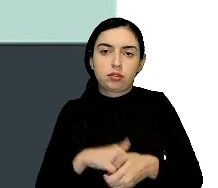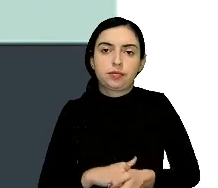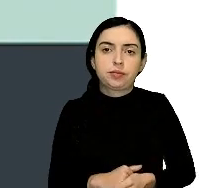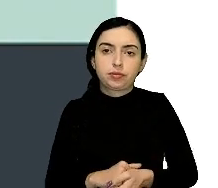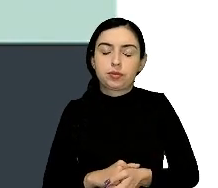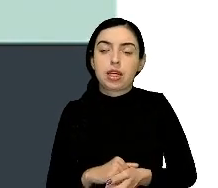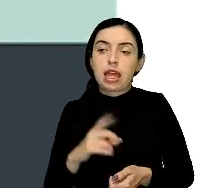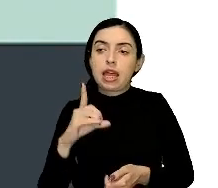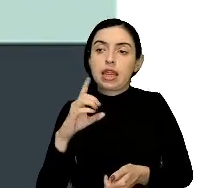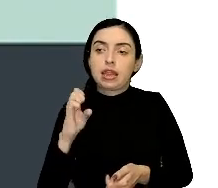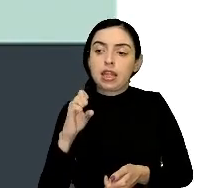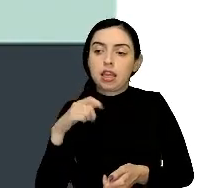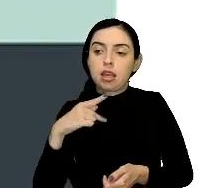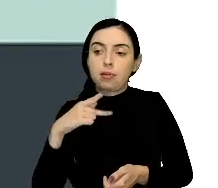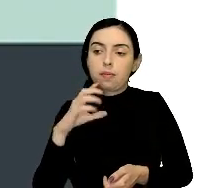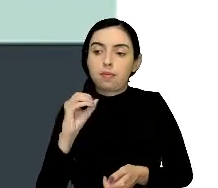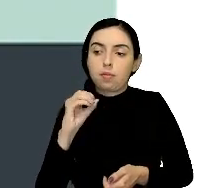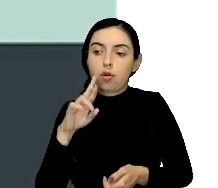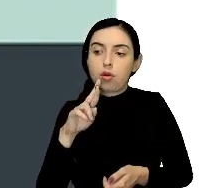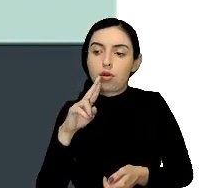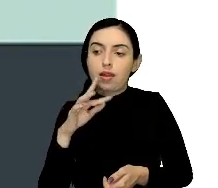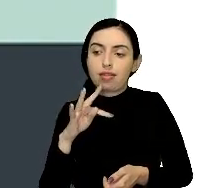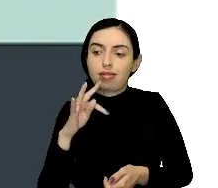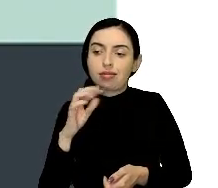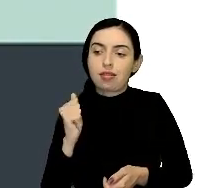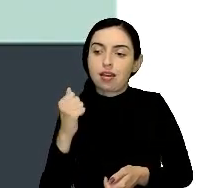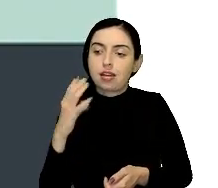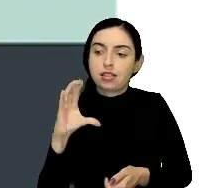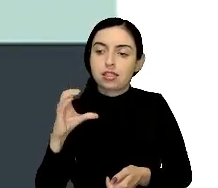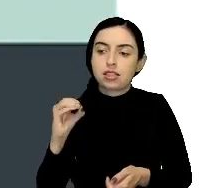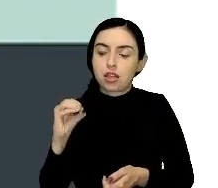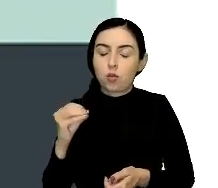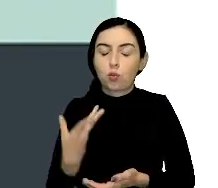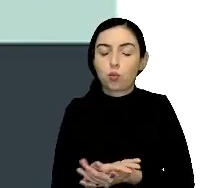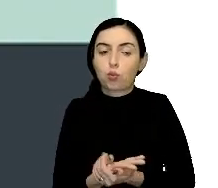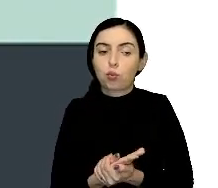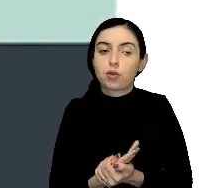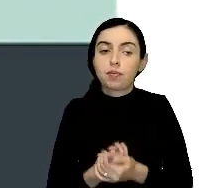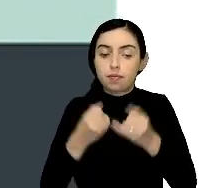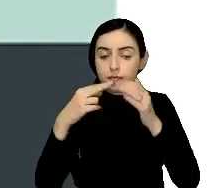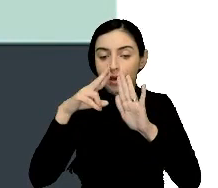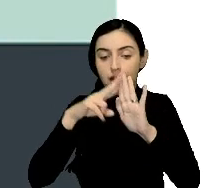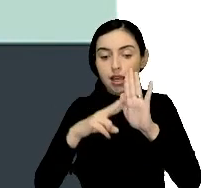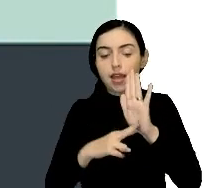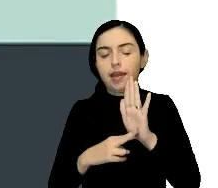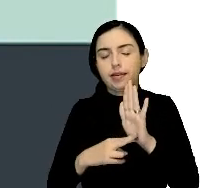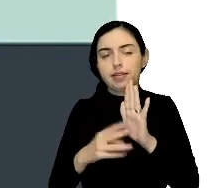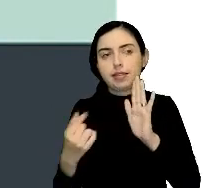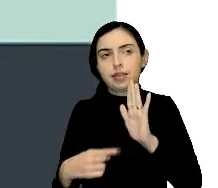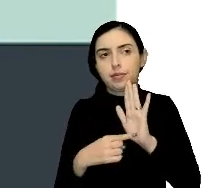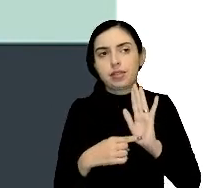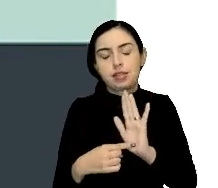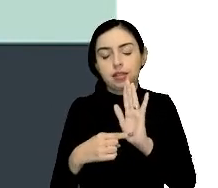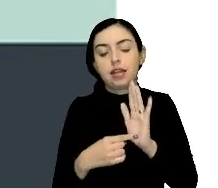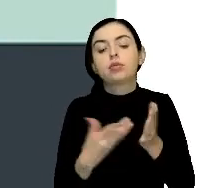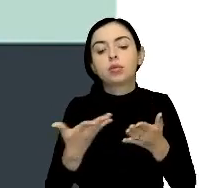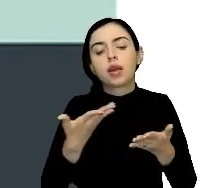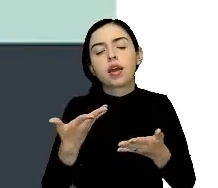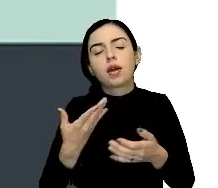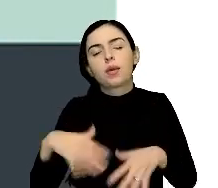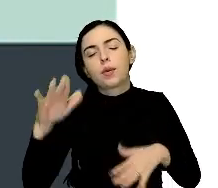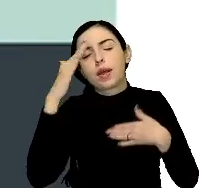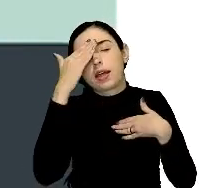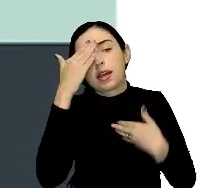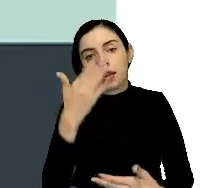por determinadas hipóteses que lá são colocadas. Então, quero agradecer imensamente